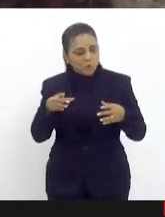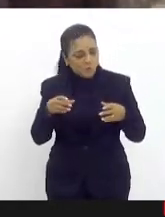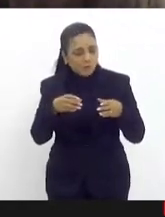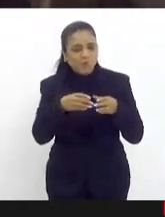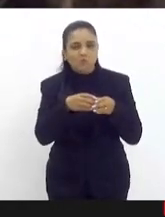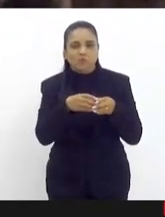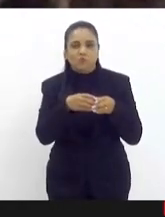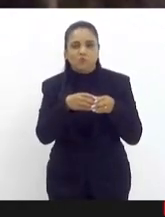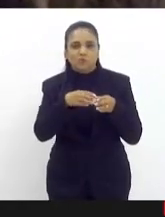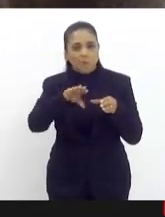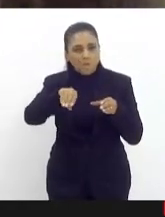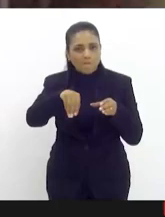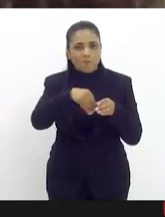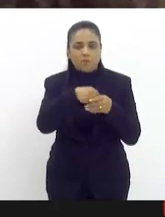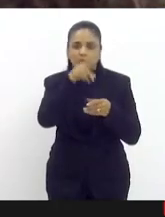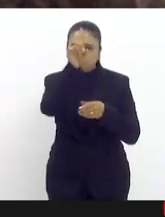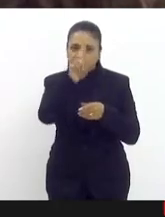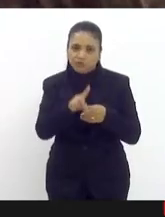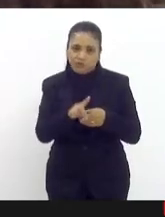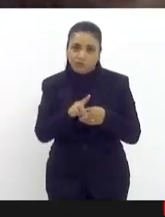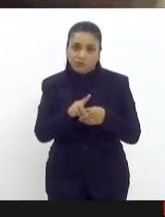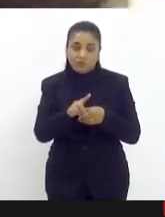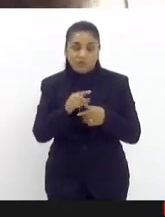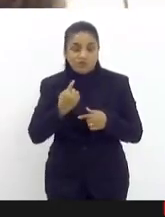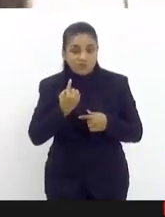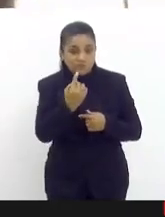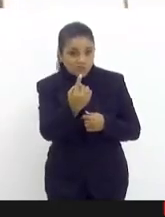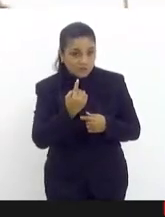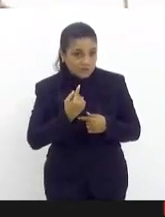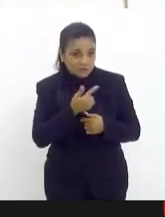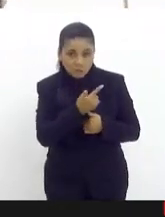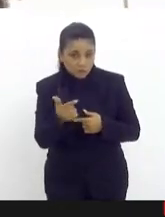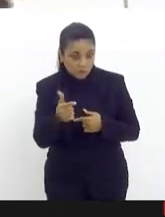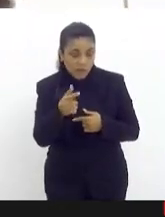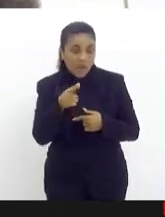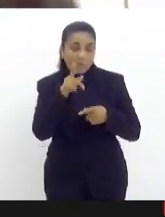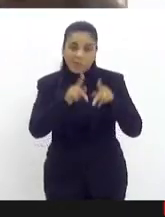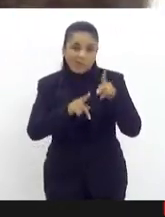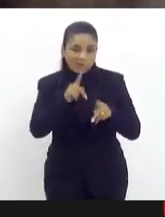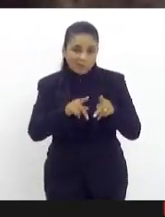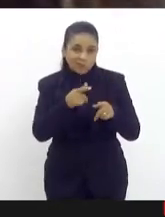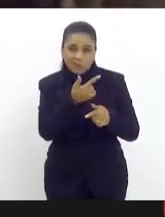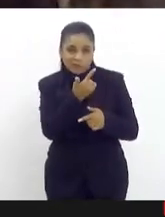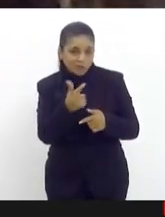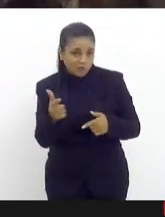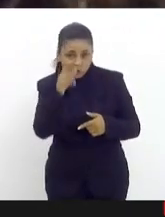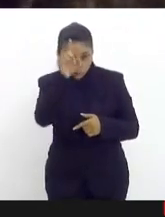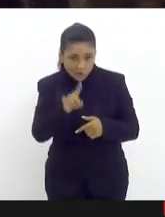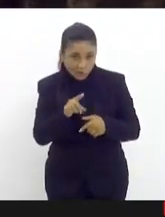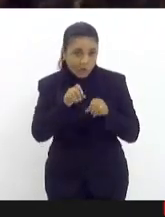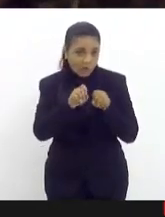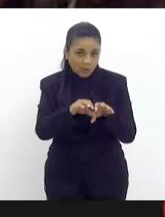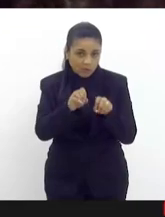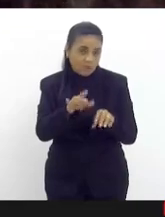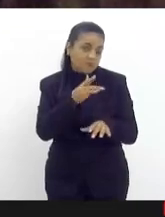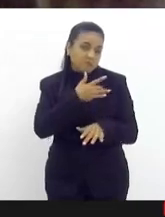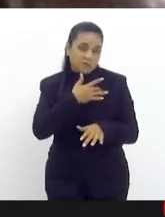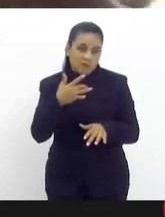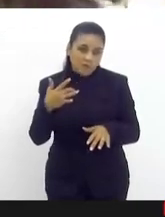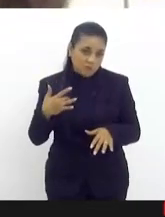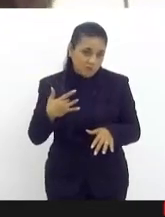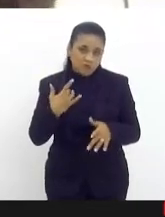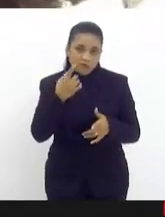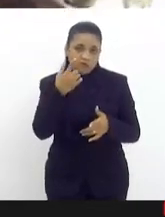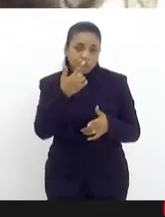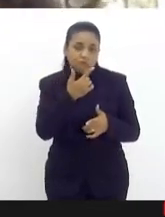né? Sem o direito de ir e vir, a população também não tem direito à educação, não tem direito à saúde, não